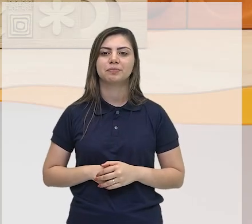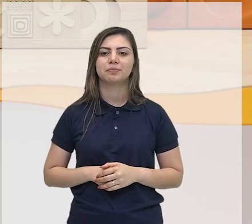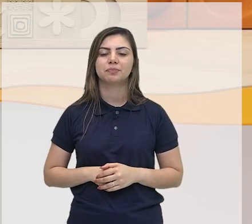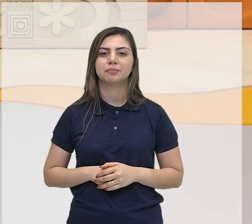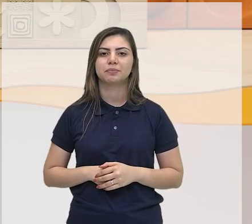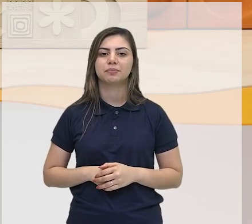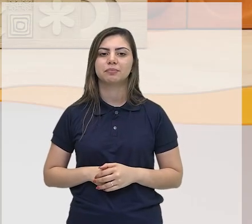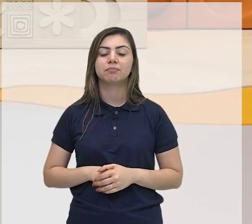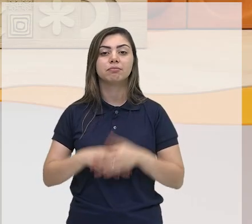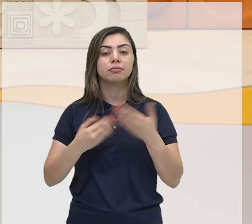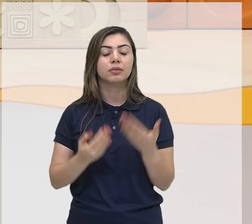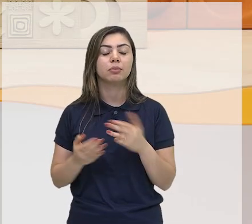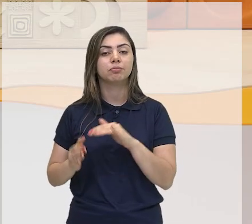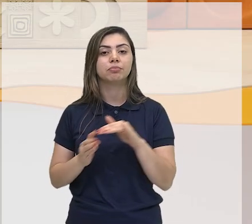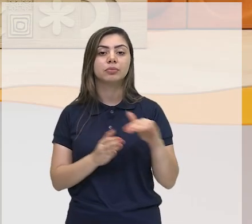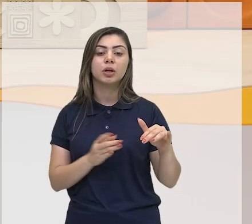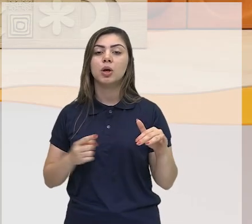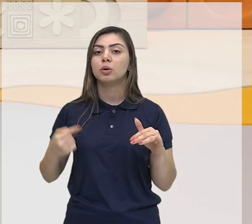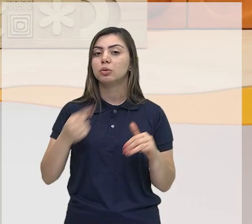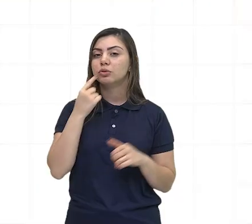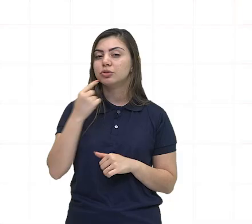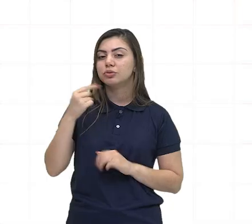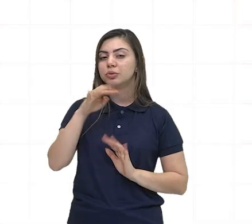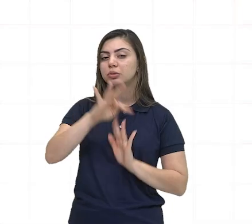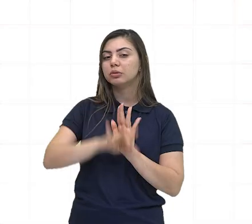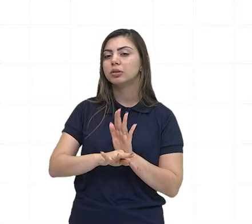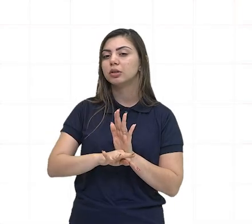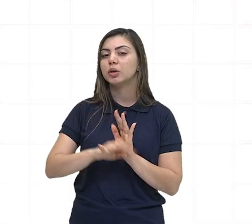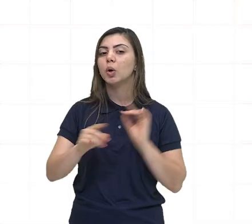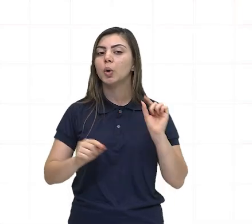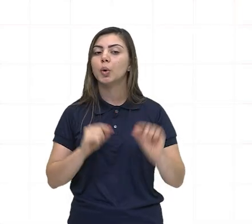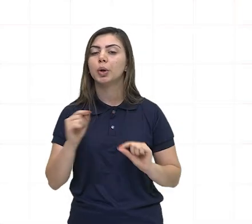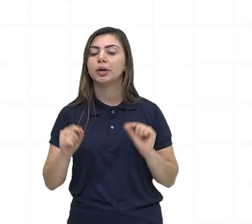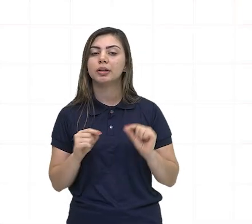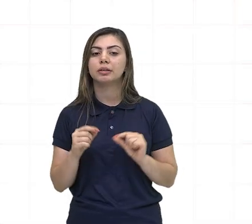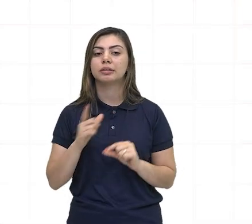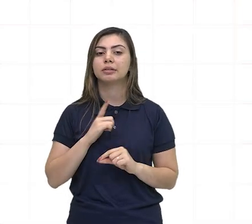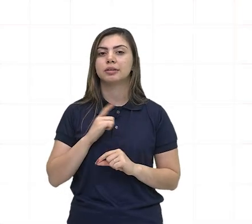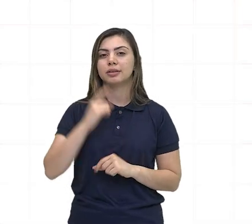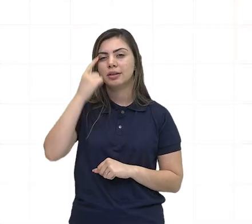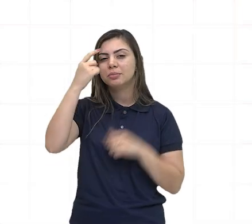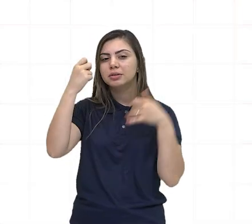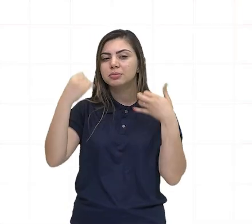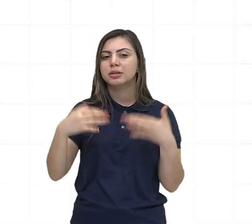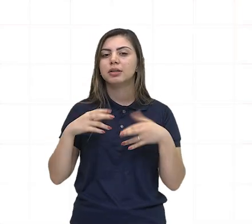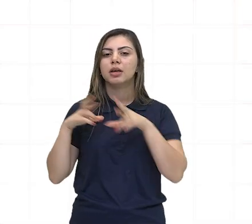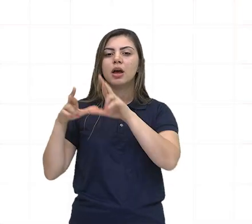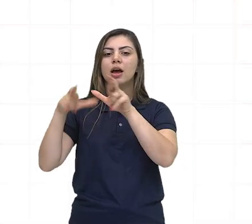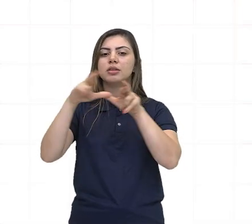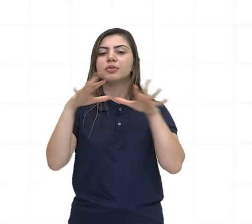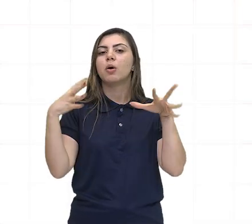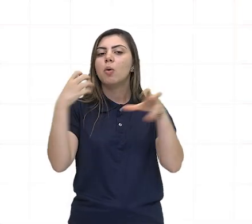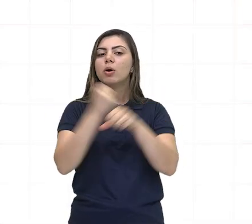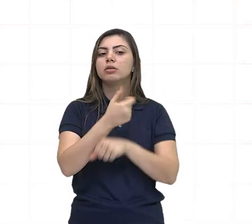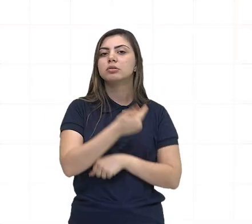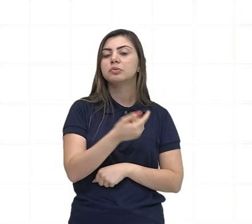continuidade, a gente vai verificar no nosso texto que são cerca de 24